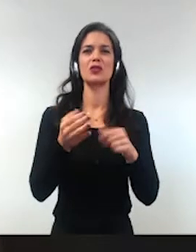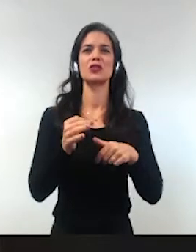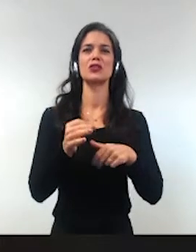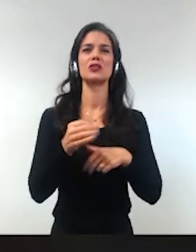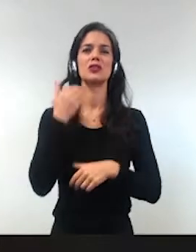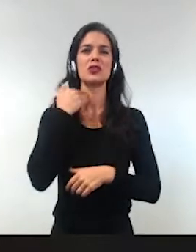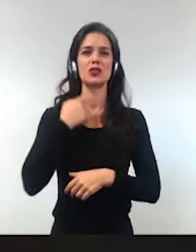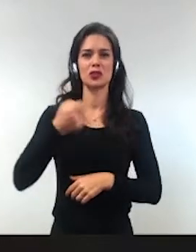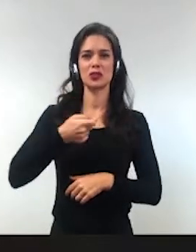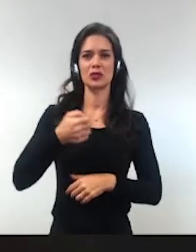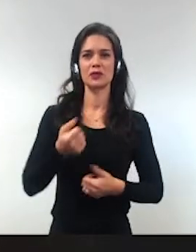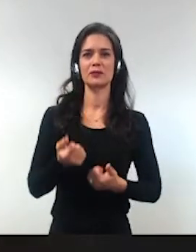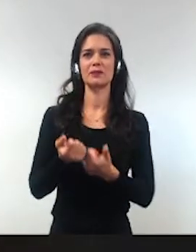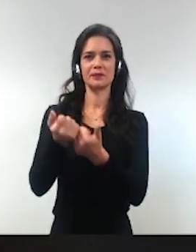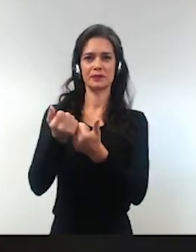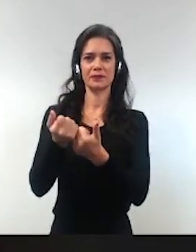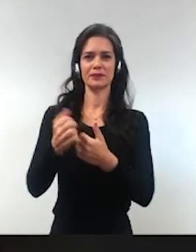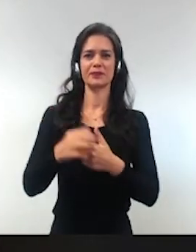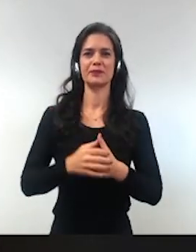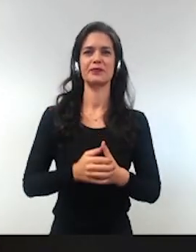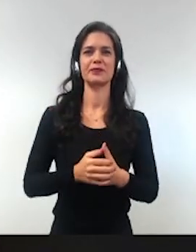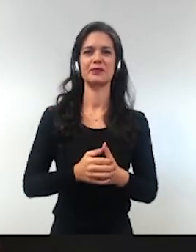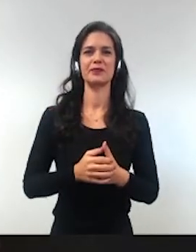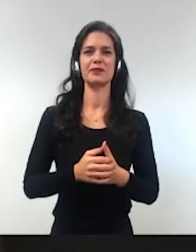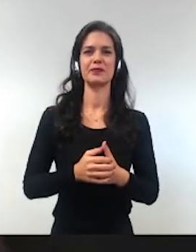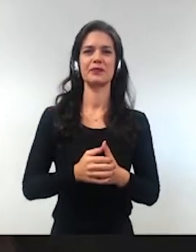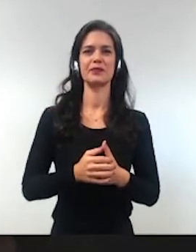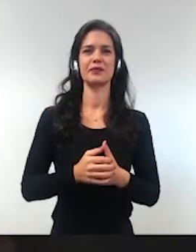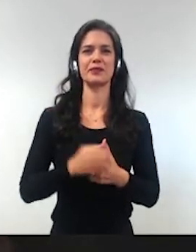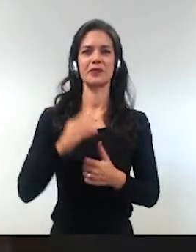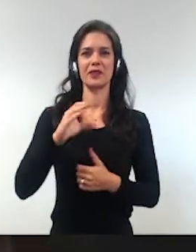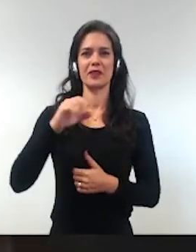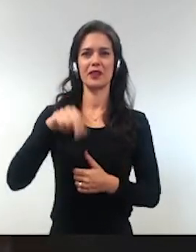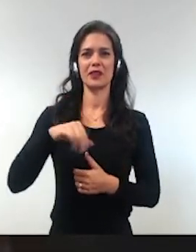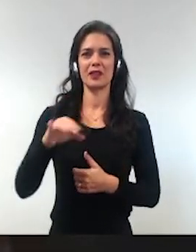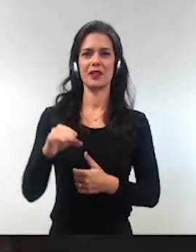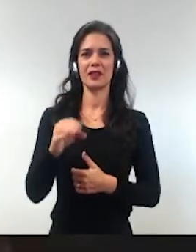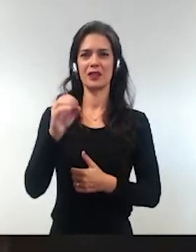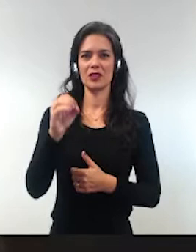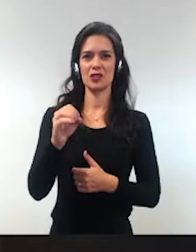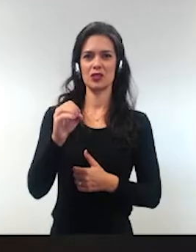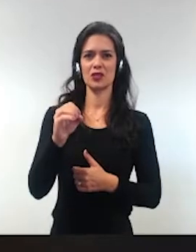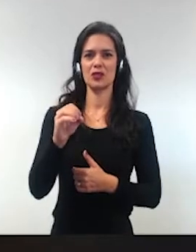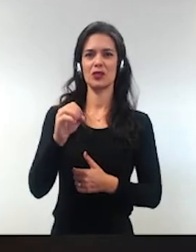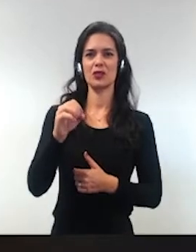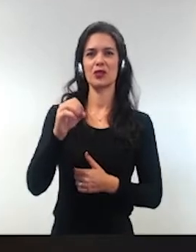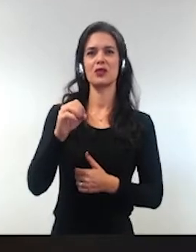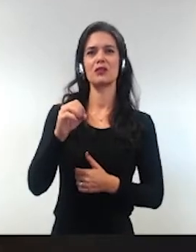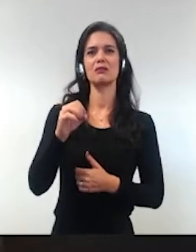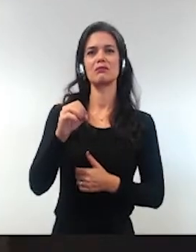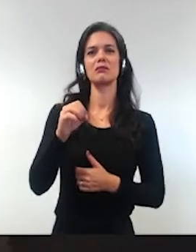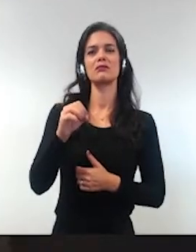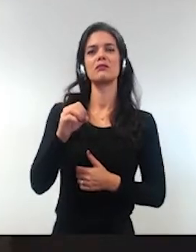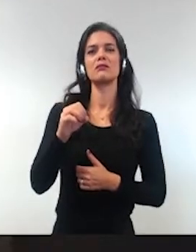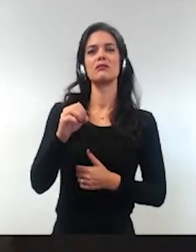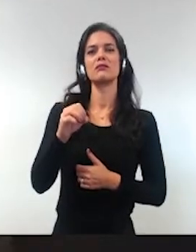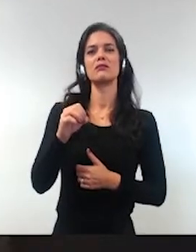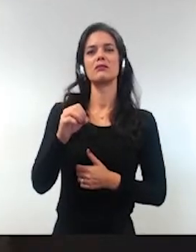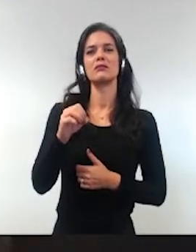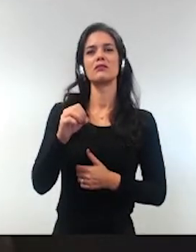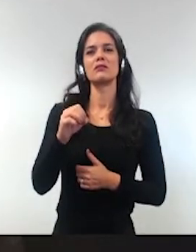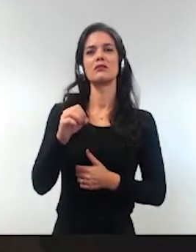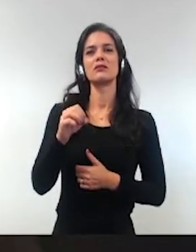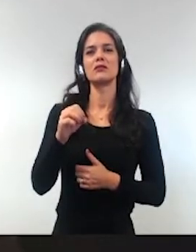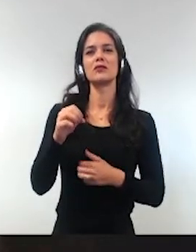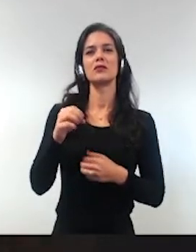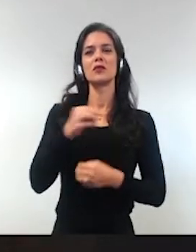do Corregedor-Geral de Justiça do CNJ, o ministro Humberto Martins.